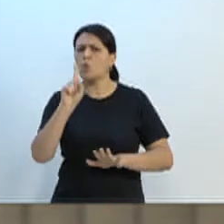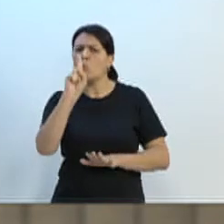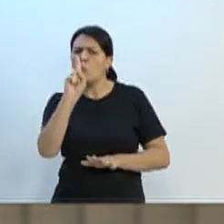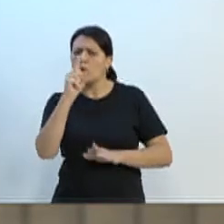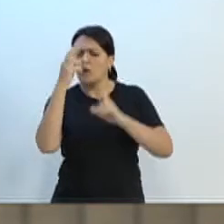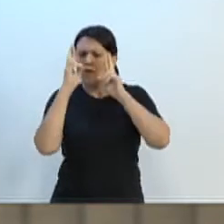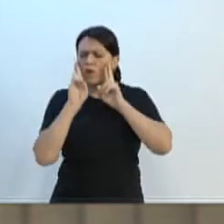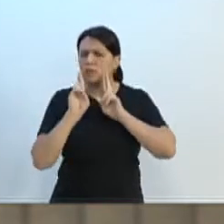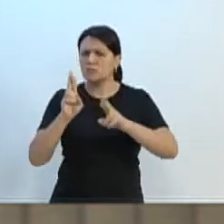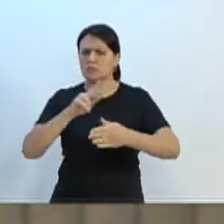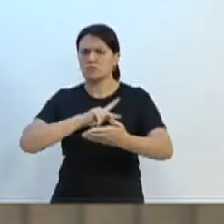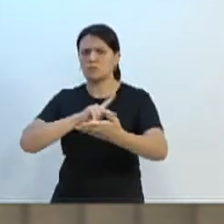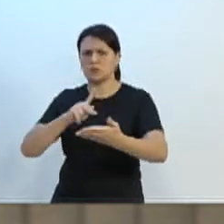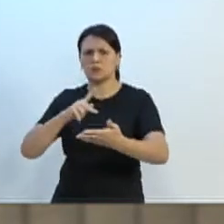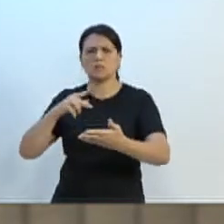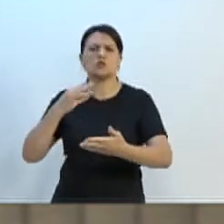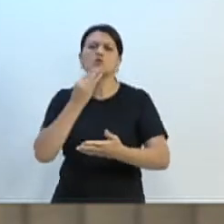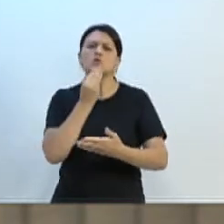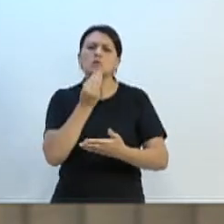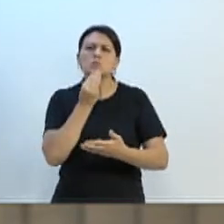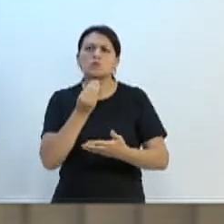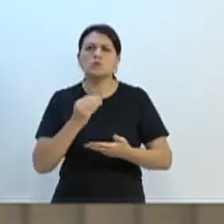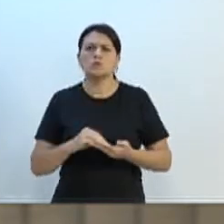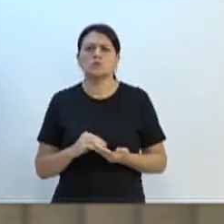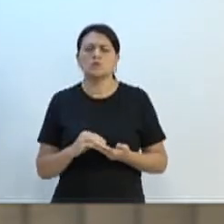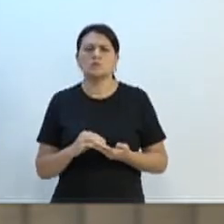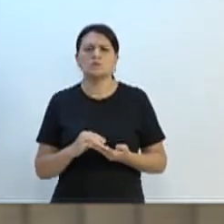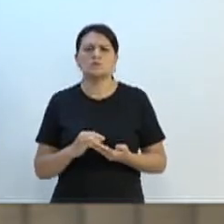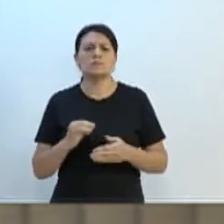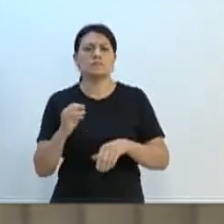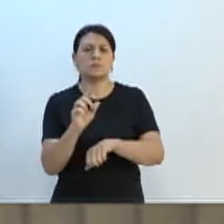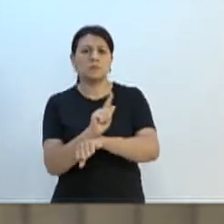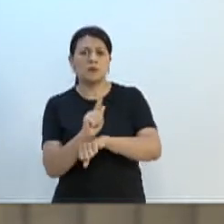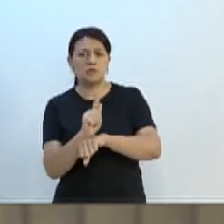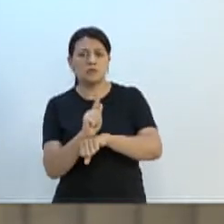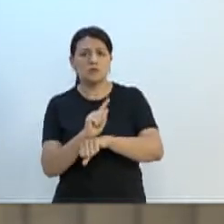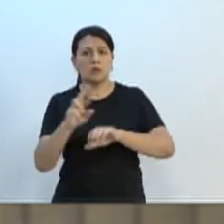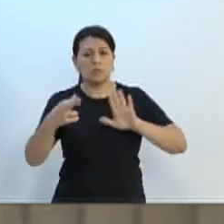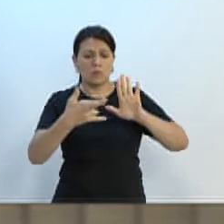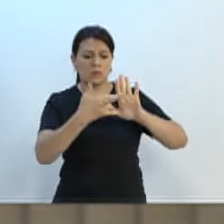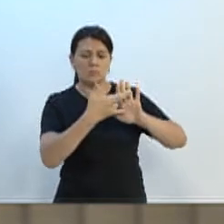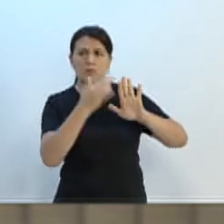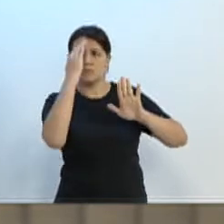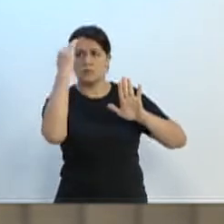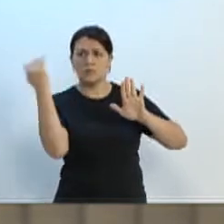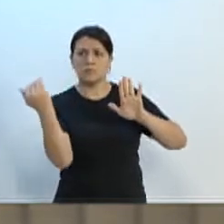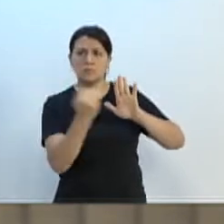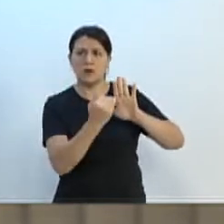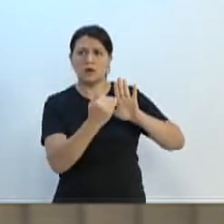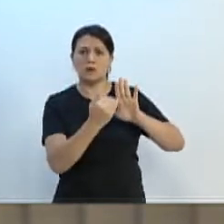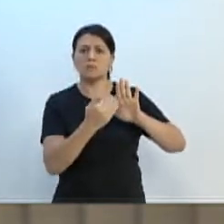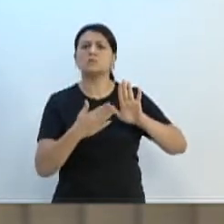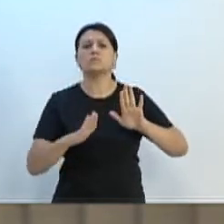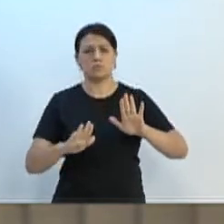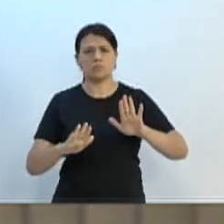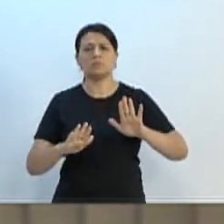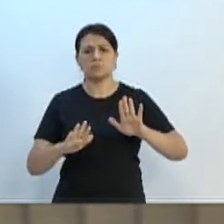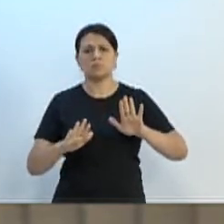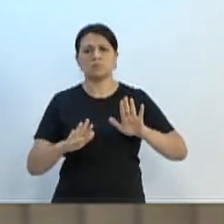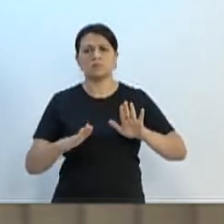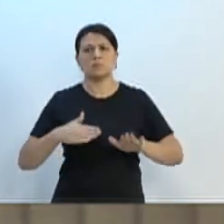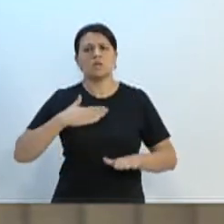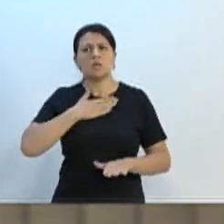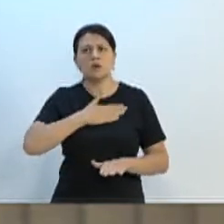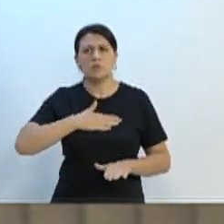nosso presidente em exercício, o vereador Bruno Cunha, de que na gestão dele o regimento será respeitado. Eu gostaria que, ao